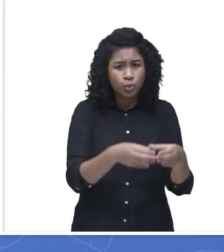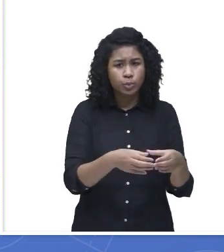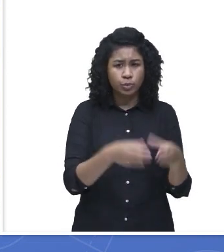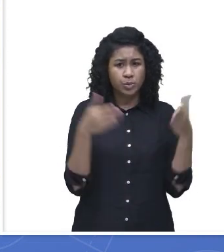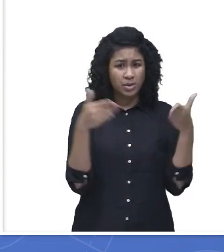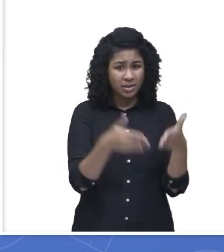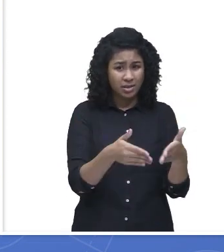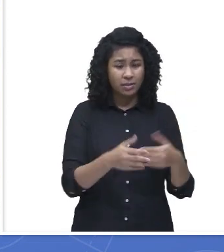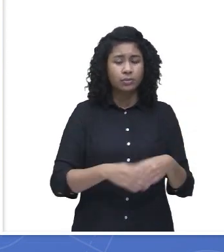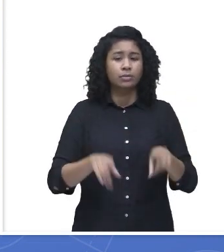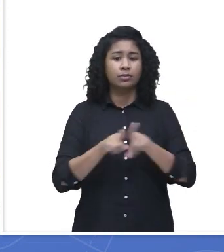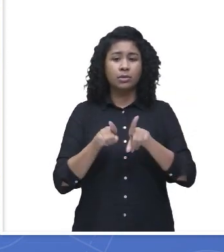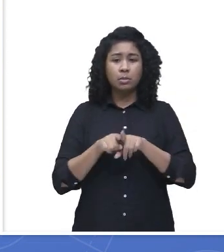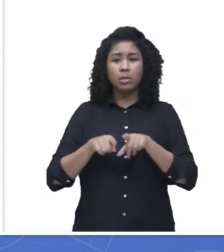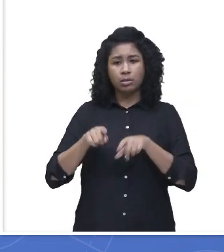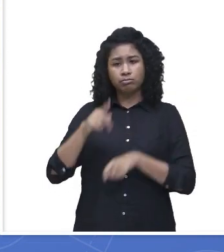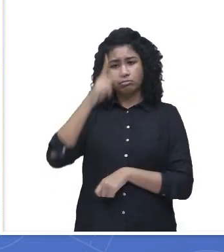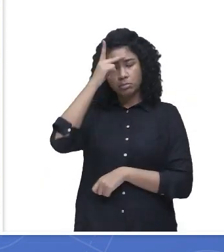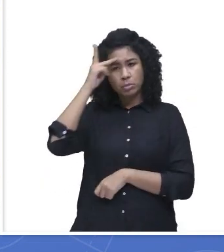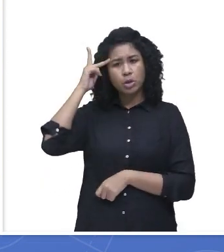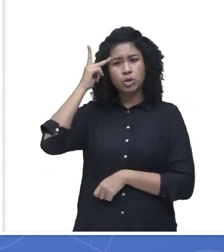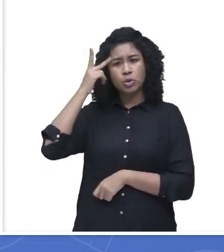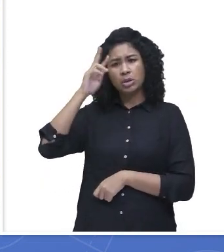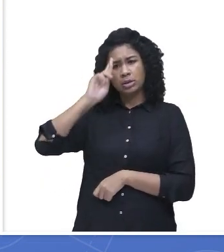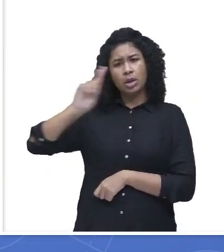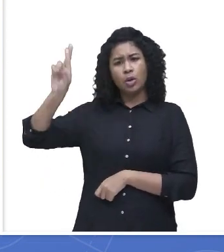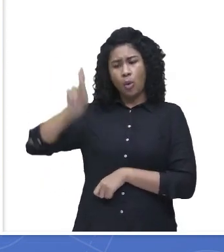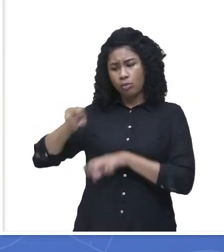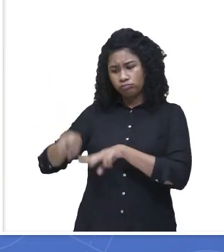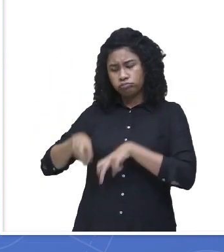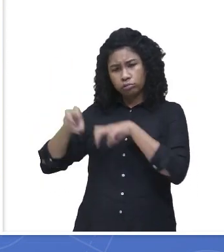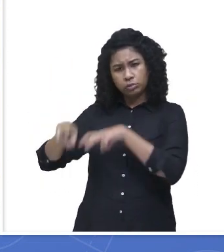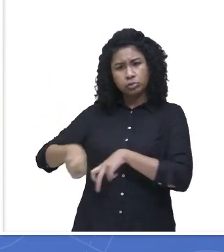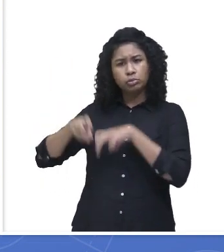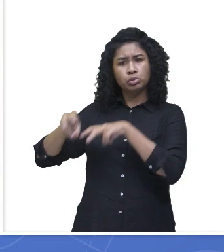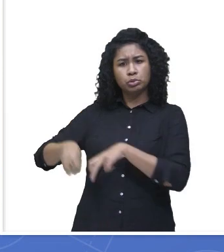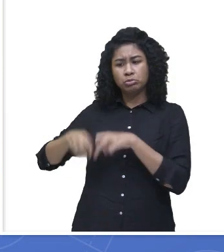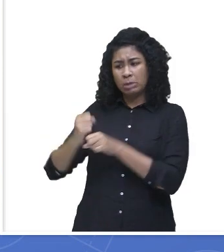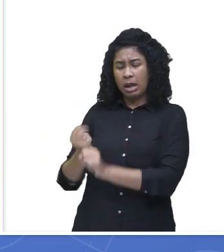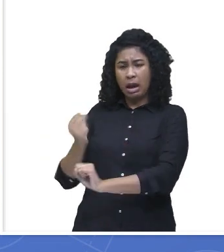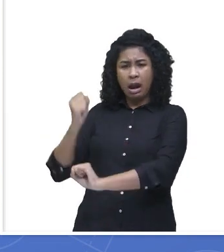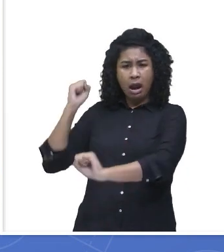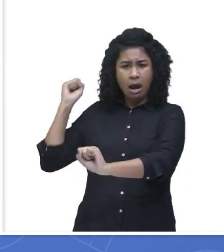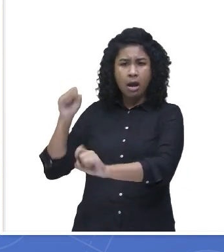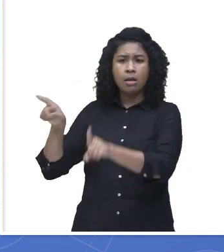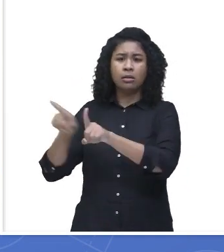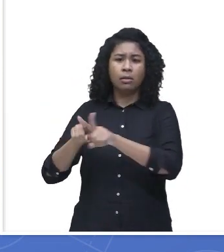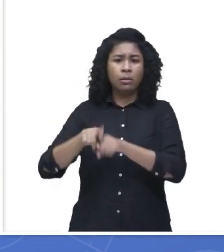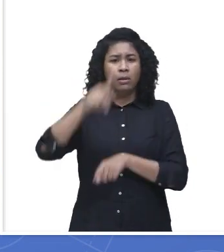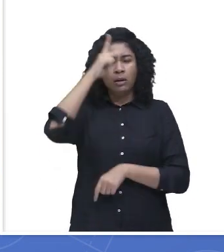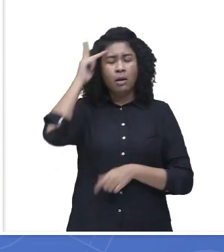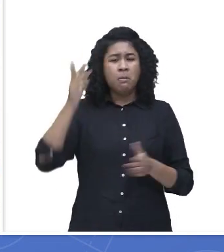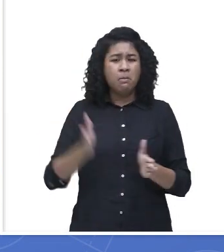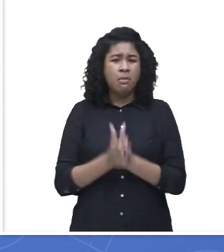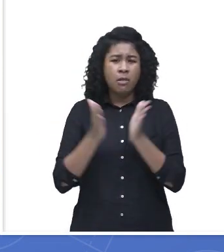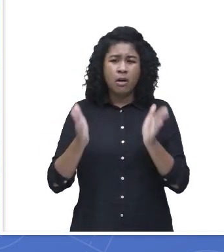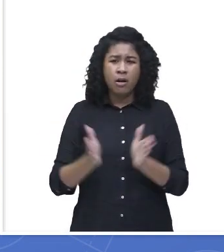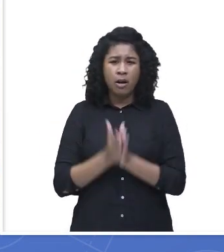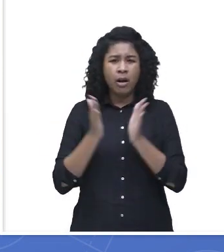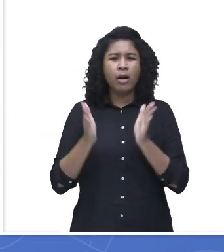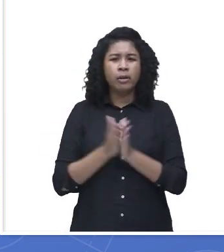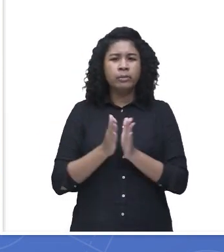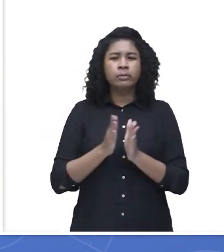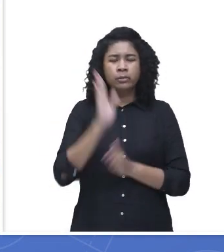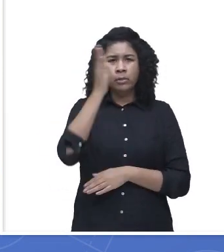grandes fazendeiros, senhores de terras, donos de muitas riquezas, mas também tínhamos pessoas muito pobres, vivendo em regiões diferentes do